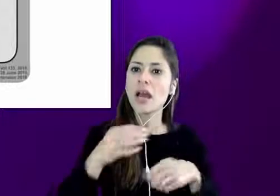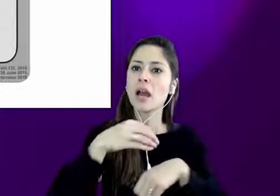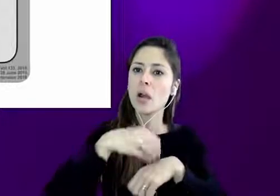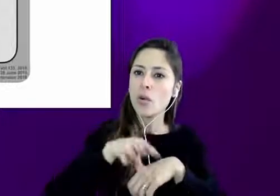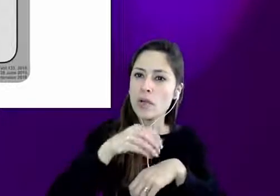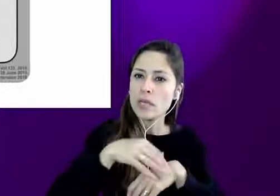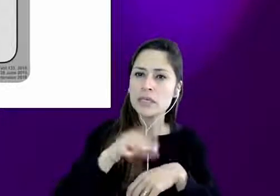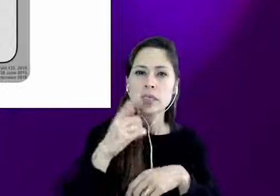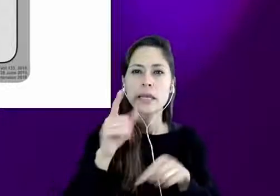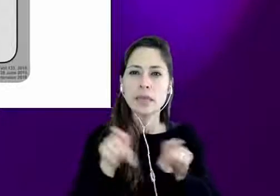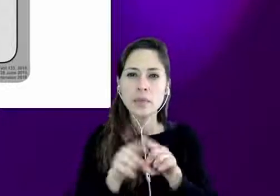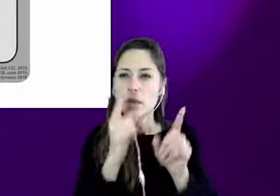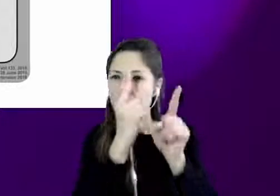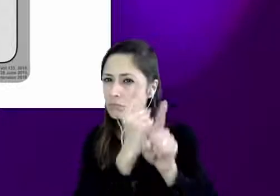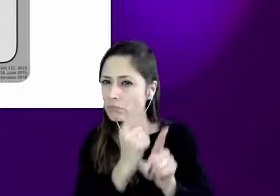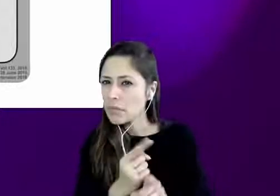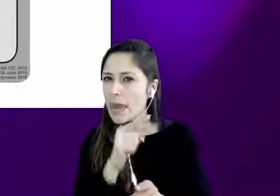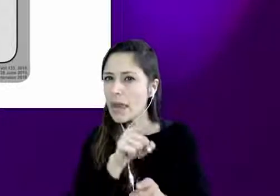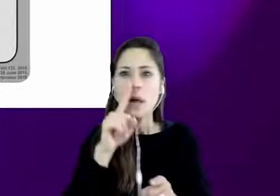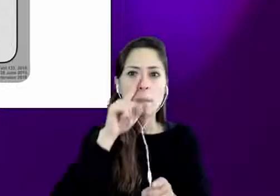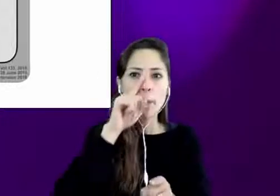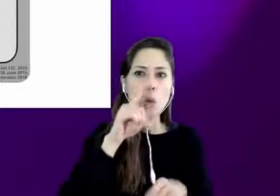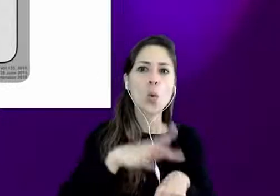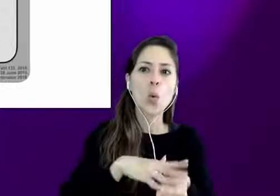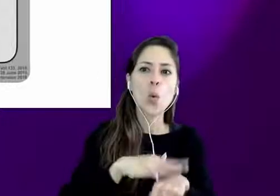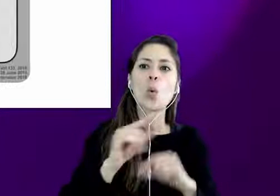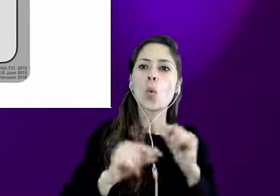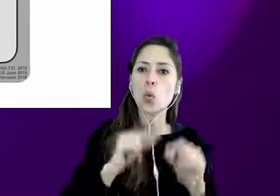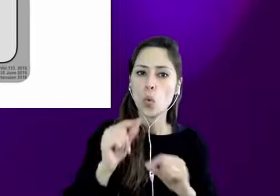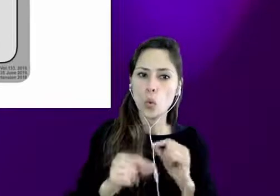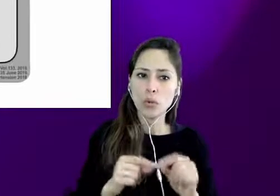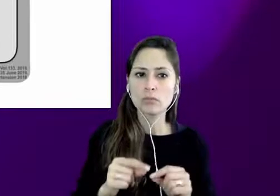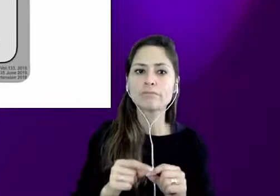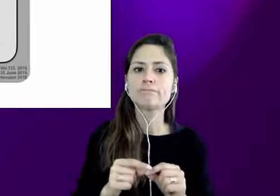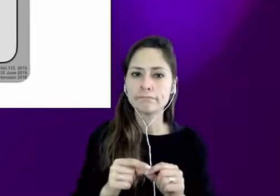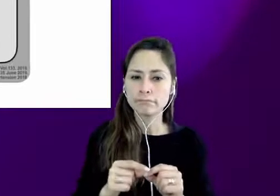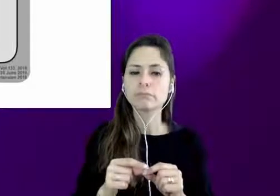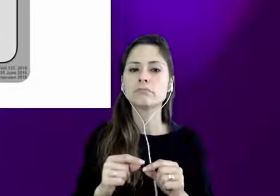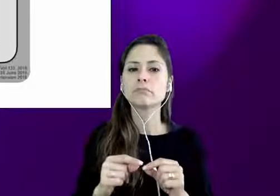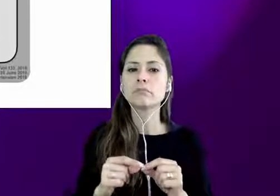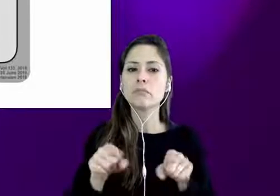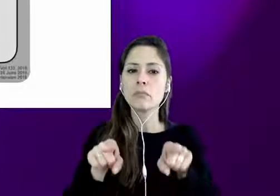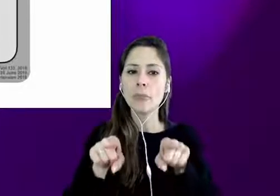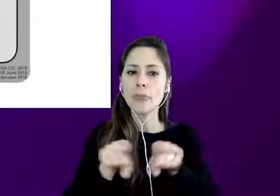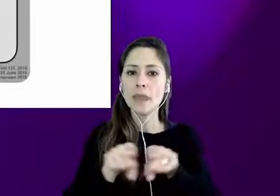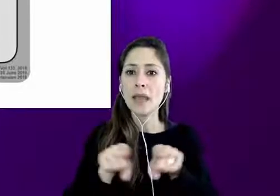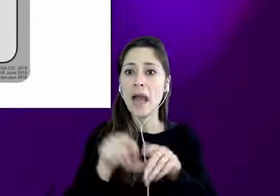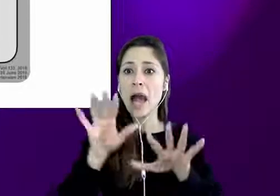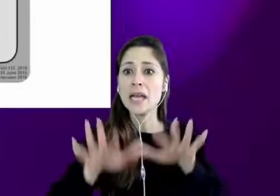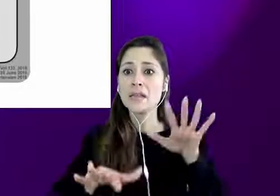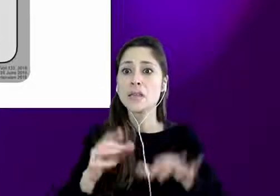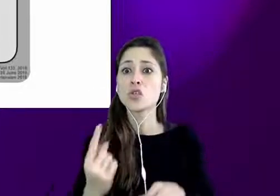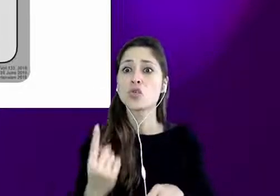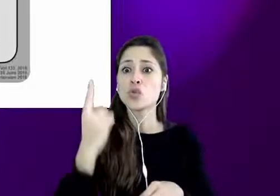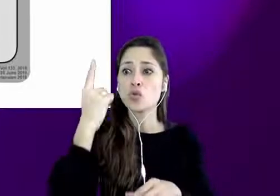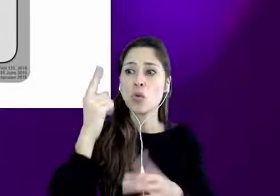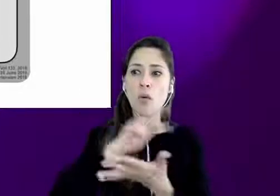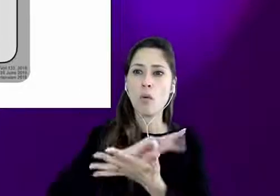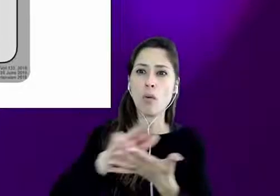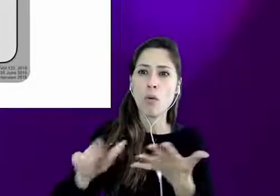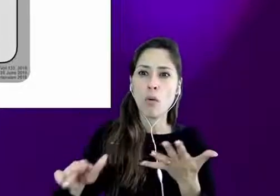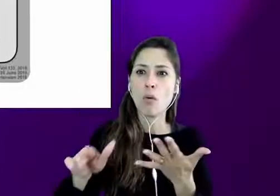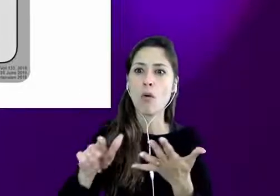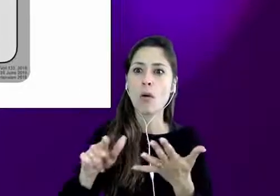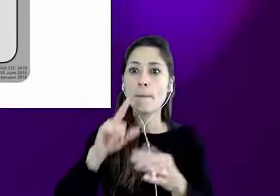riscos, que estão listados aqui no centro desse diapositivo. Quando está presente um fator de risco ou 2 moderados,